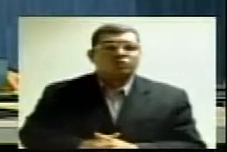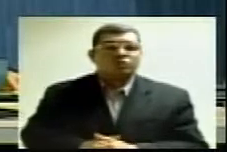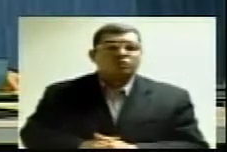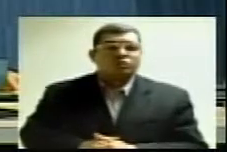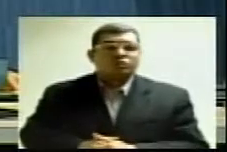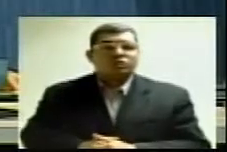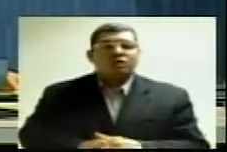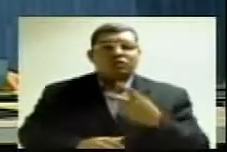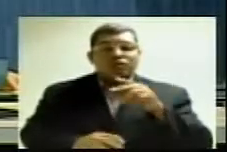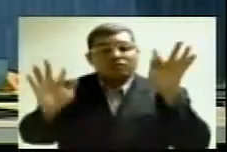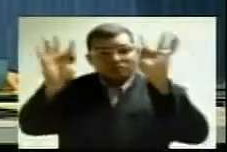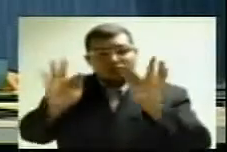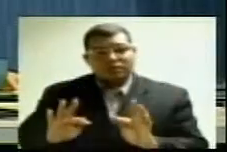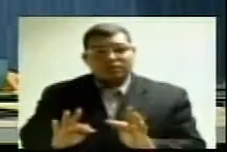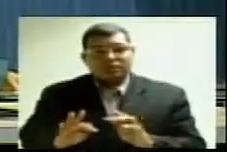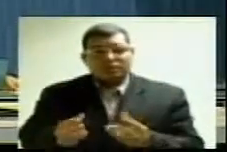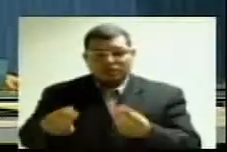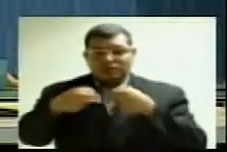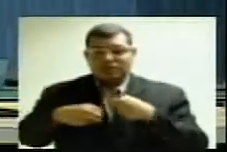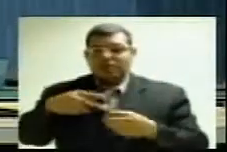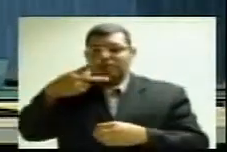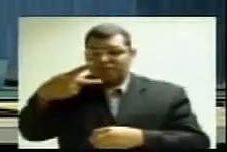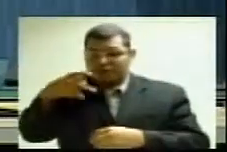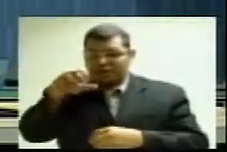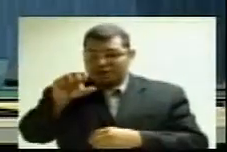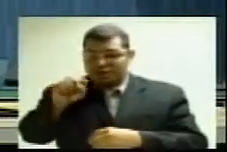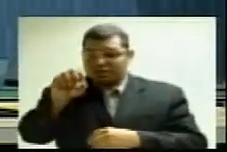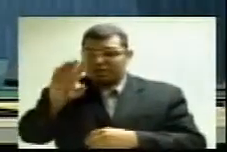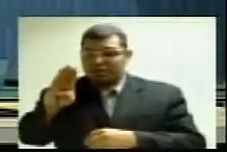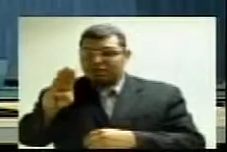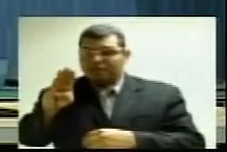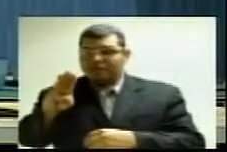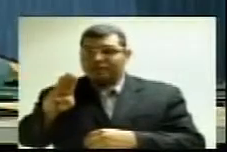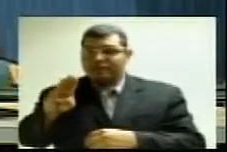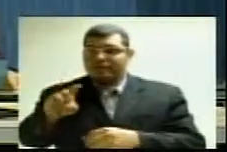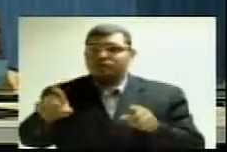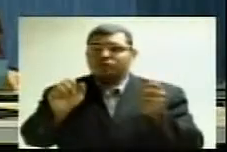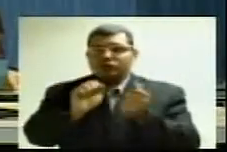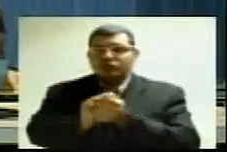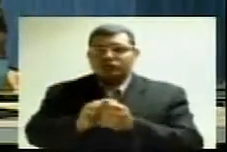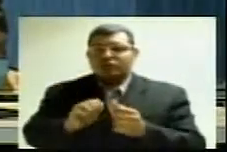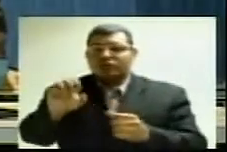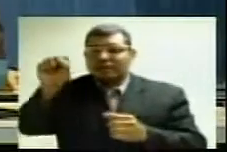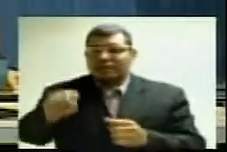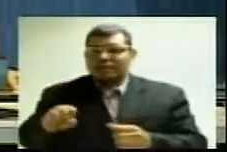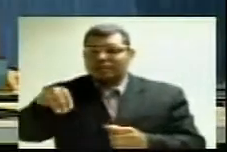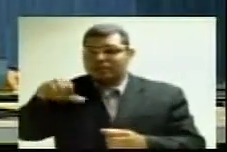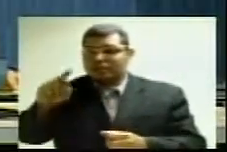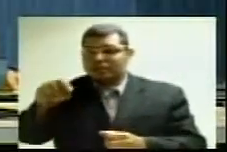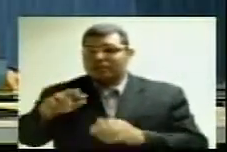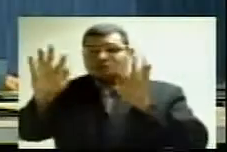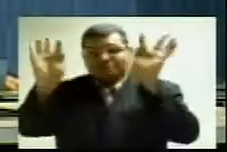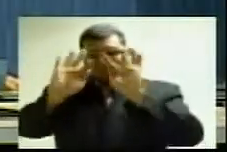E foi com alegria que recebemos no PSB a adesão da ex-senadora Marina Silva. E é